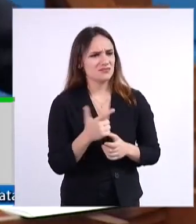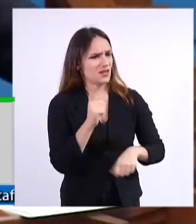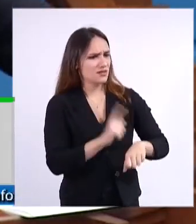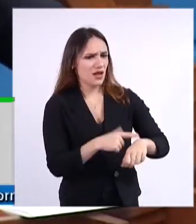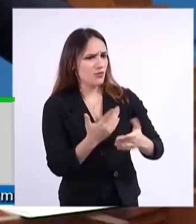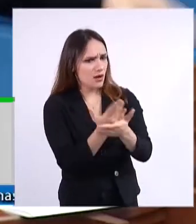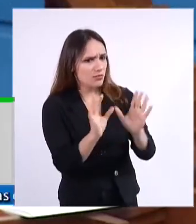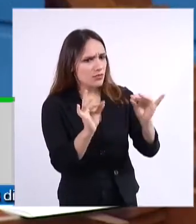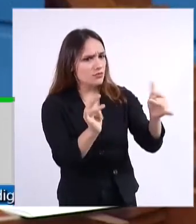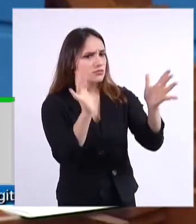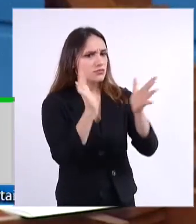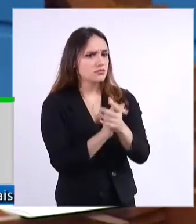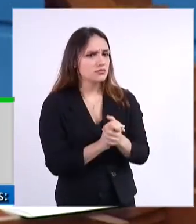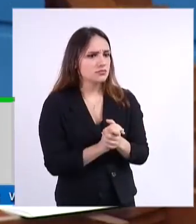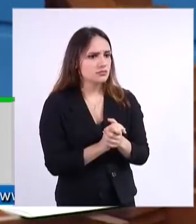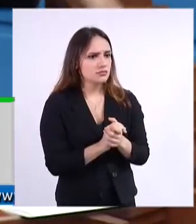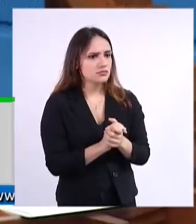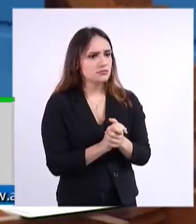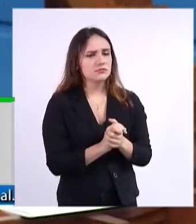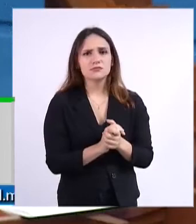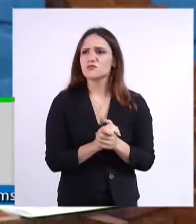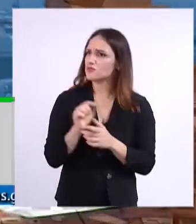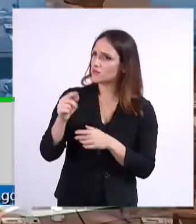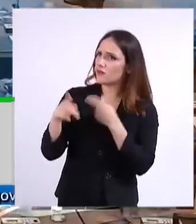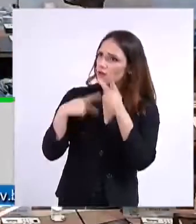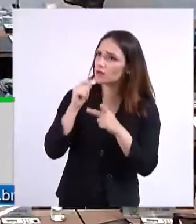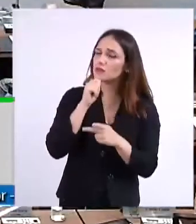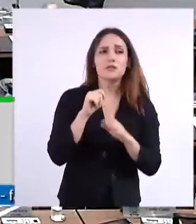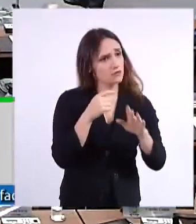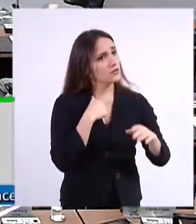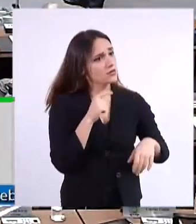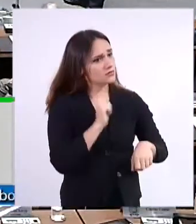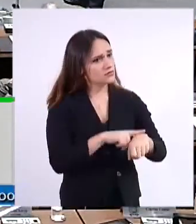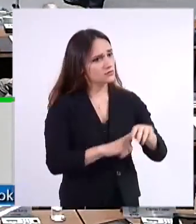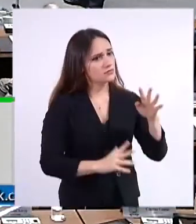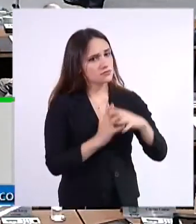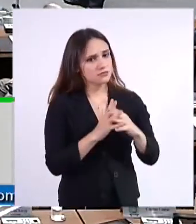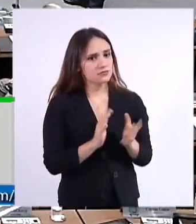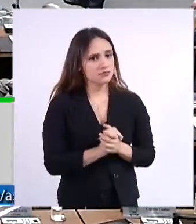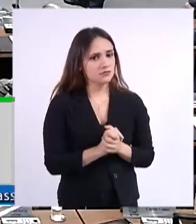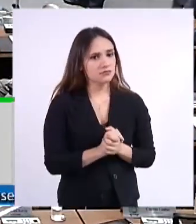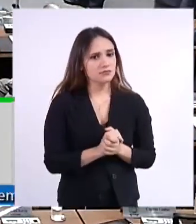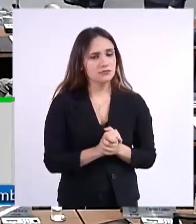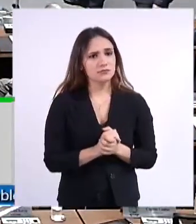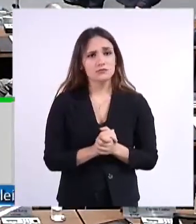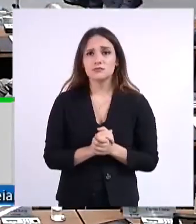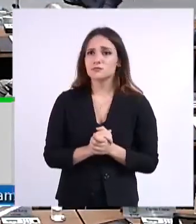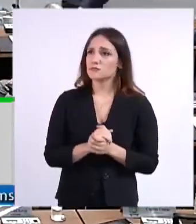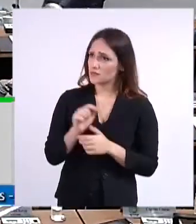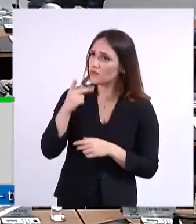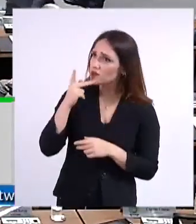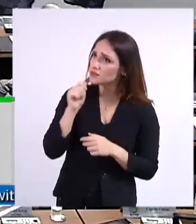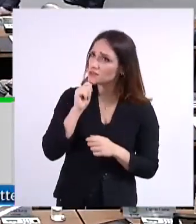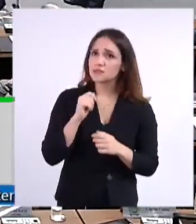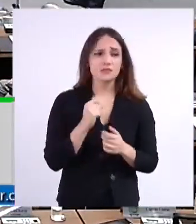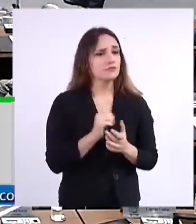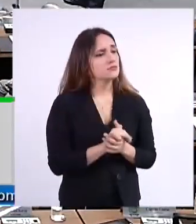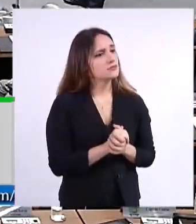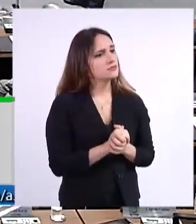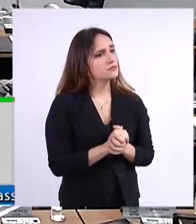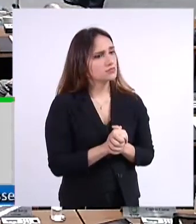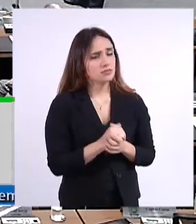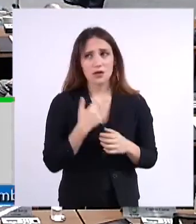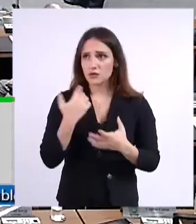tempo, deputado. Eu estou aqui... Mas o senhor está falando ainda. Eu estou extrapolando. Quando o presidente deixar, eu vou falando. O senhor está falando, ué. Então, acabou já. Deixa eu